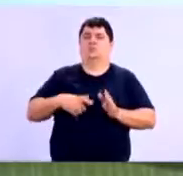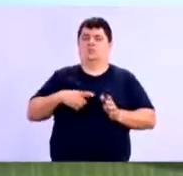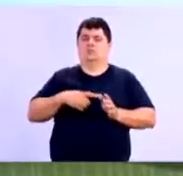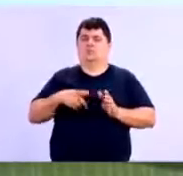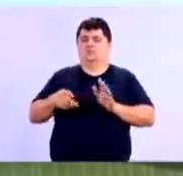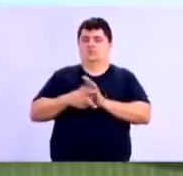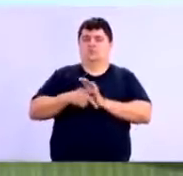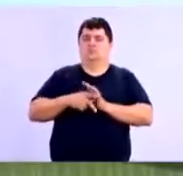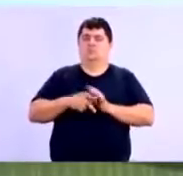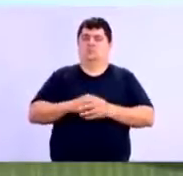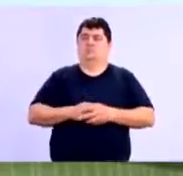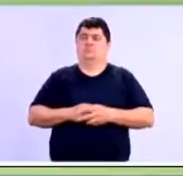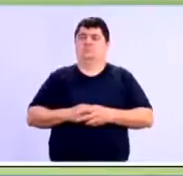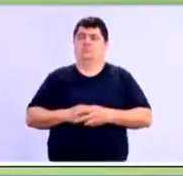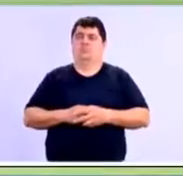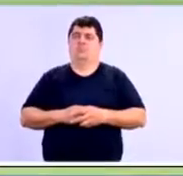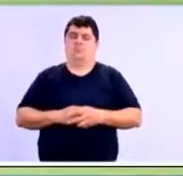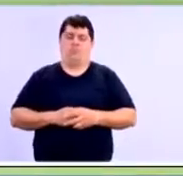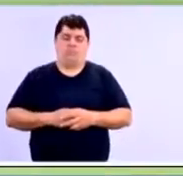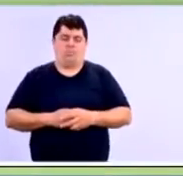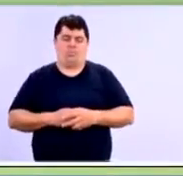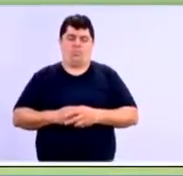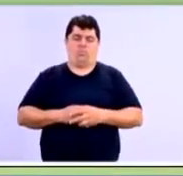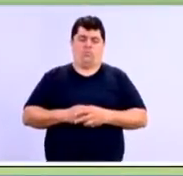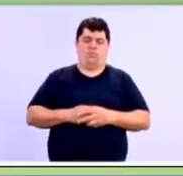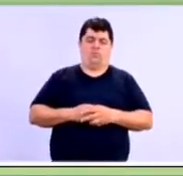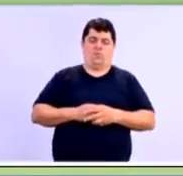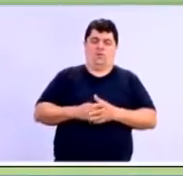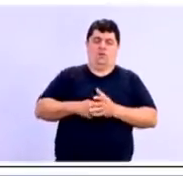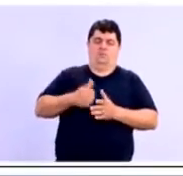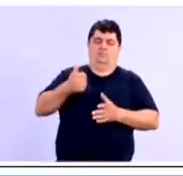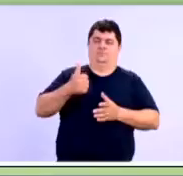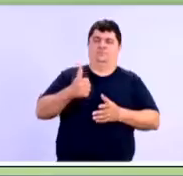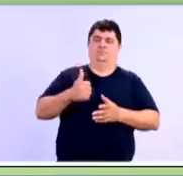daquele meu resultado bruto. Vamos lá? Então, primeiramente,